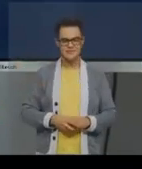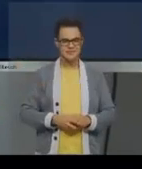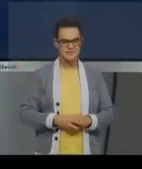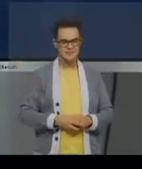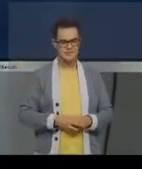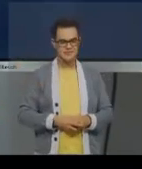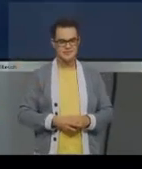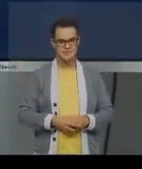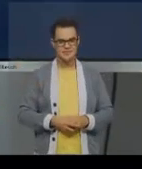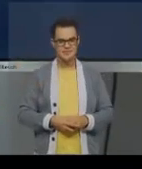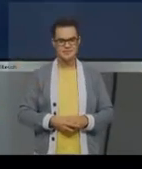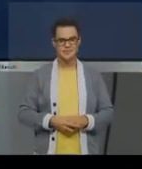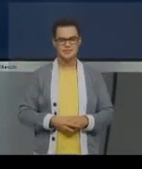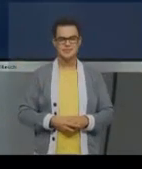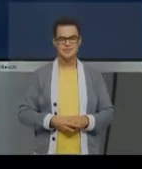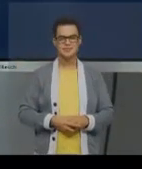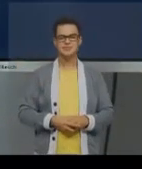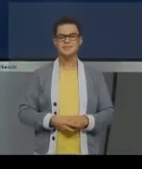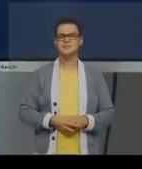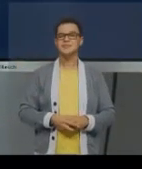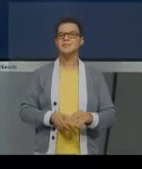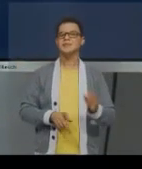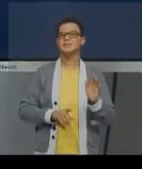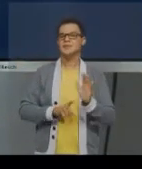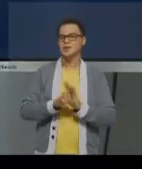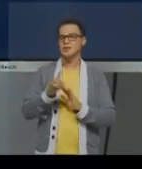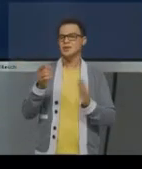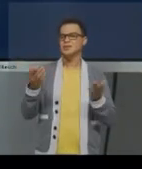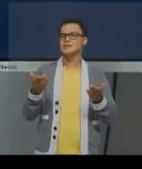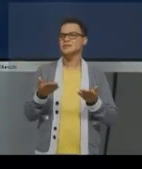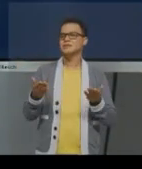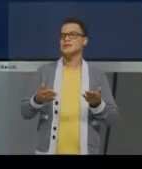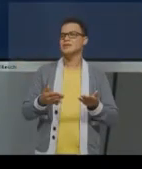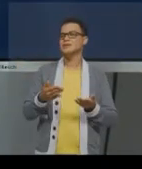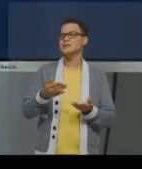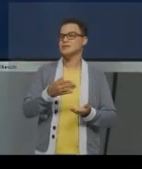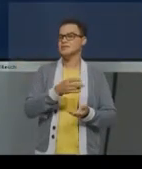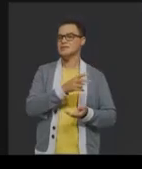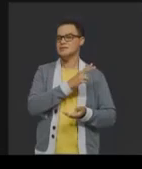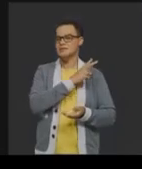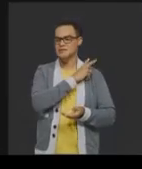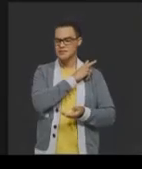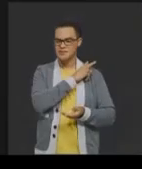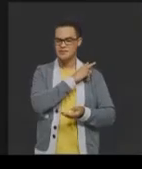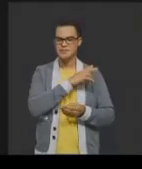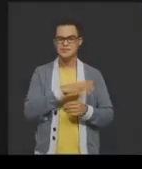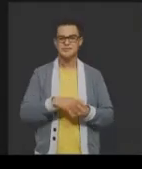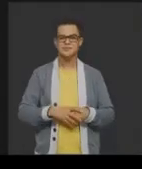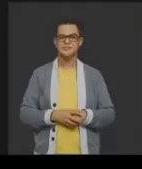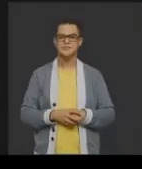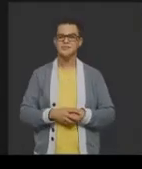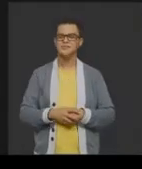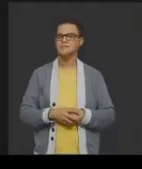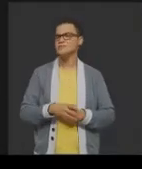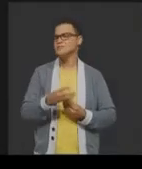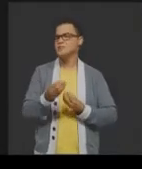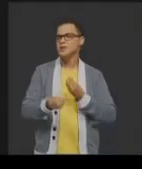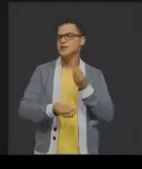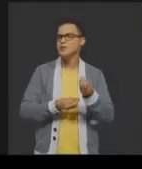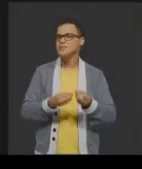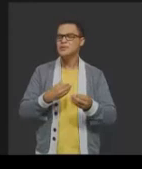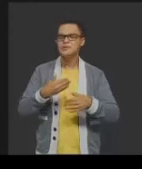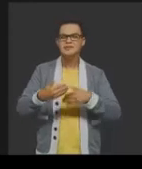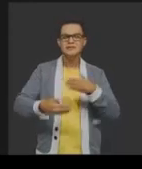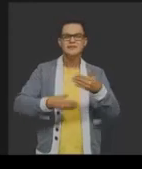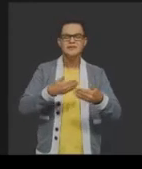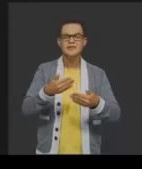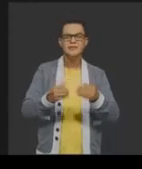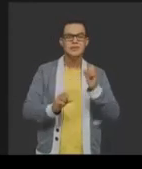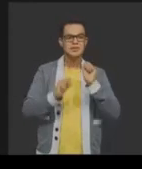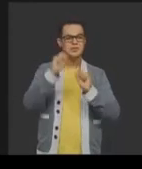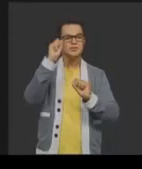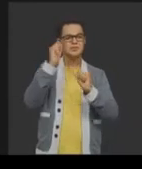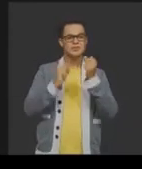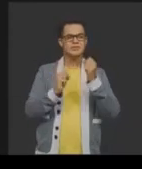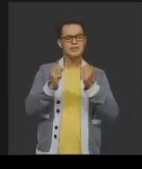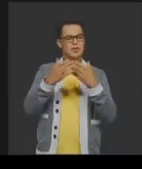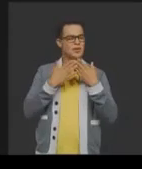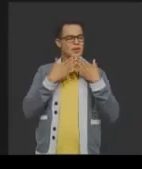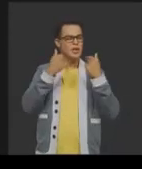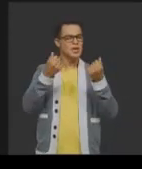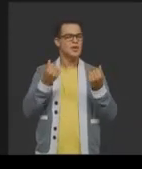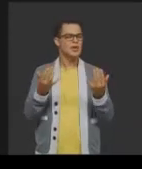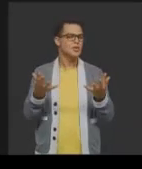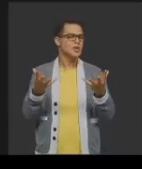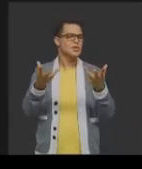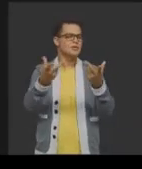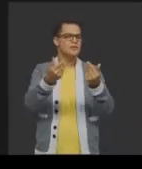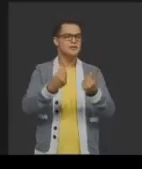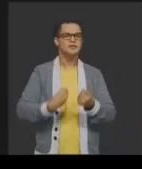próxima. Nossa próxima dúvida agora é uma dúvida de 2º ano, para a história. De que forma o desenvolvimento industrial melhora a qualidade de vida